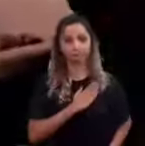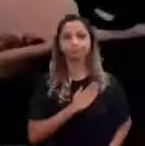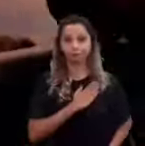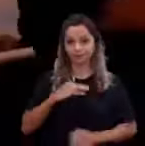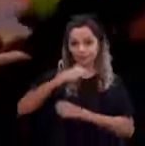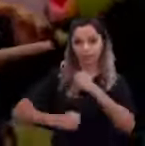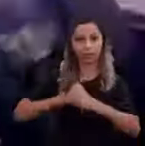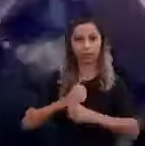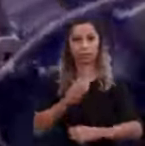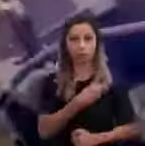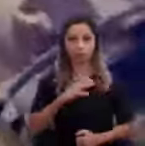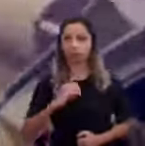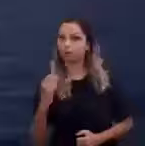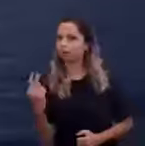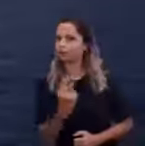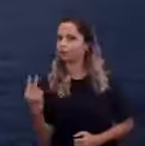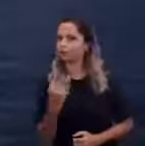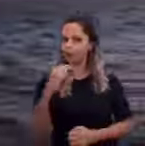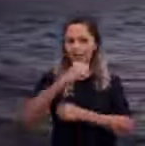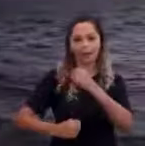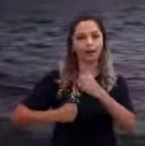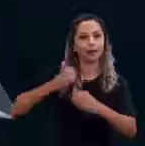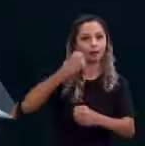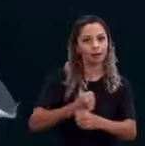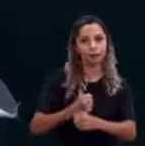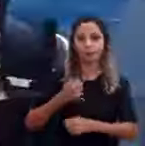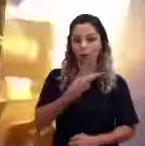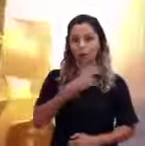sacrificar a própria vida pela pátria.